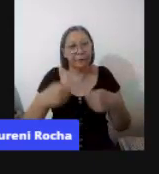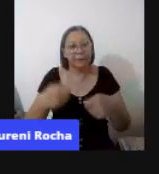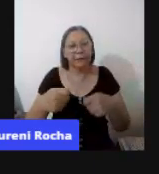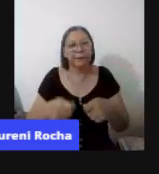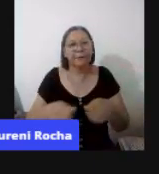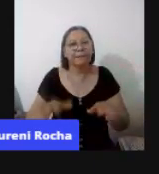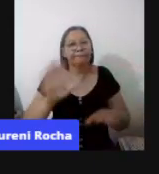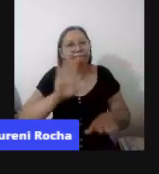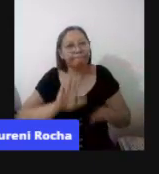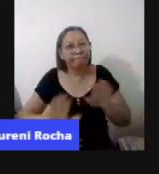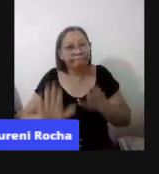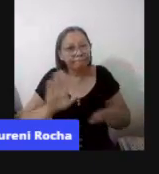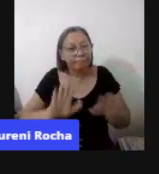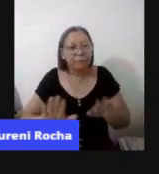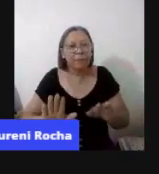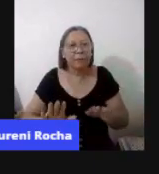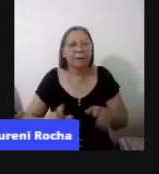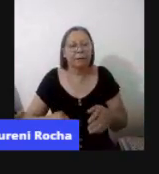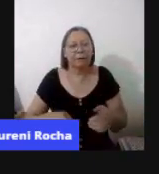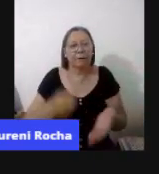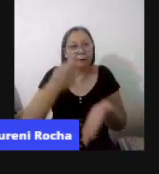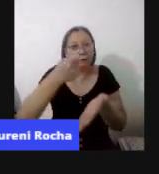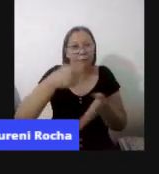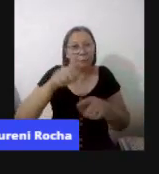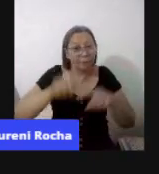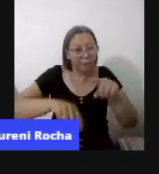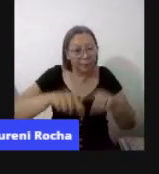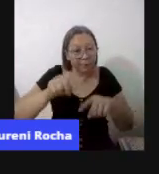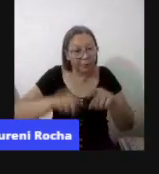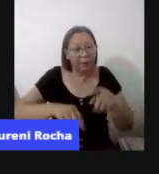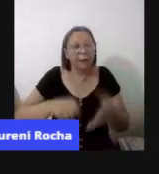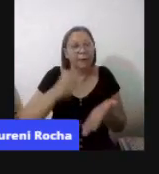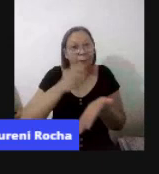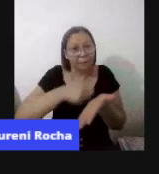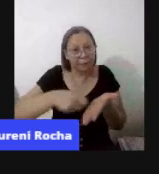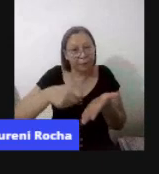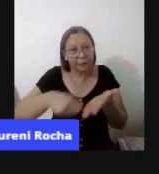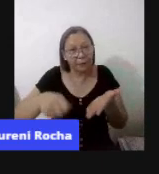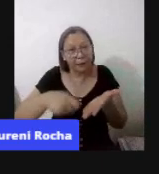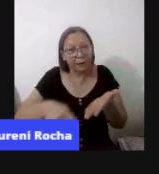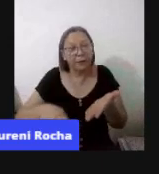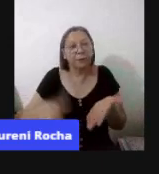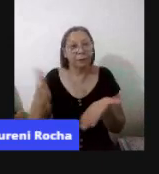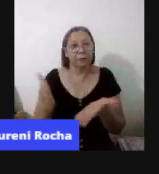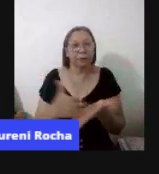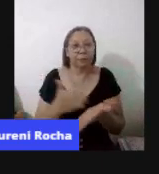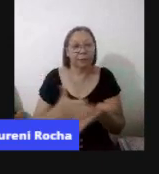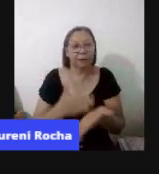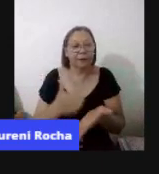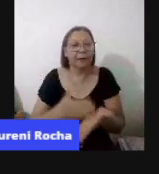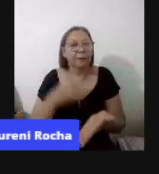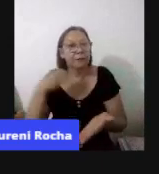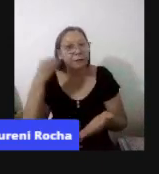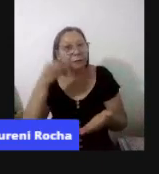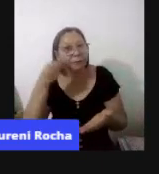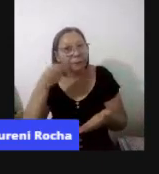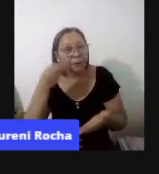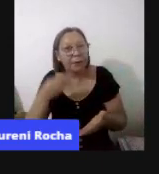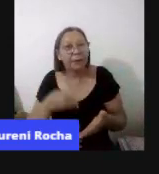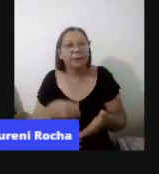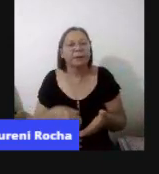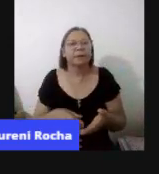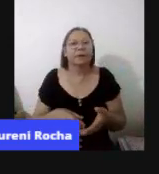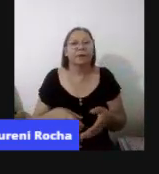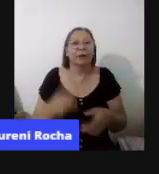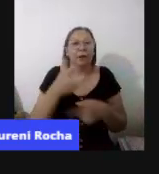dos materiais escritos, né, do material concreto, dos cadernos de experiência e atividades, para a produção de vídeo,